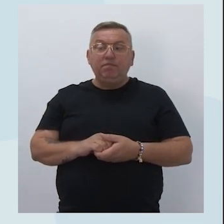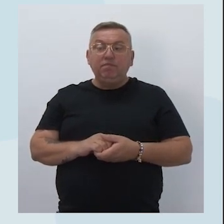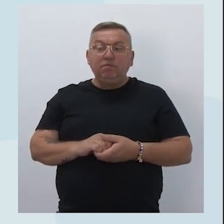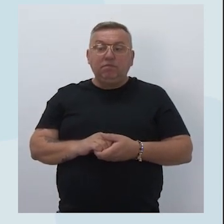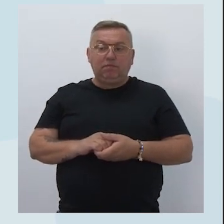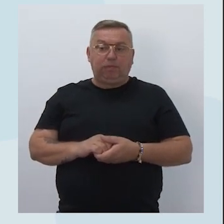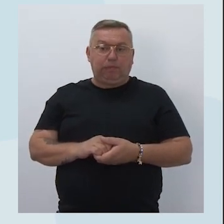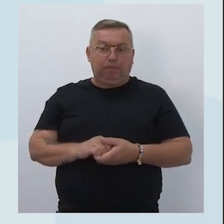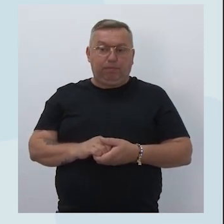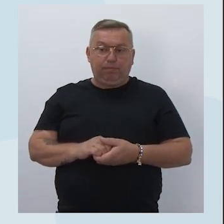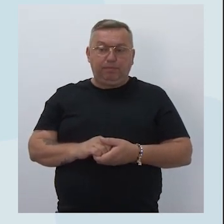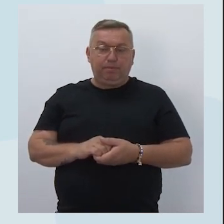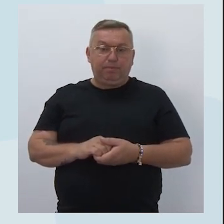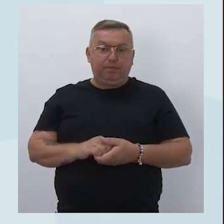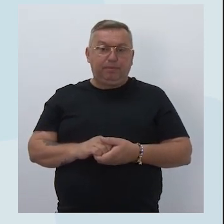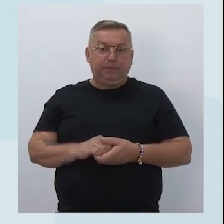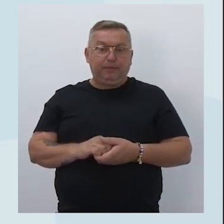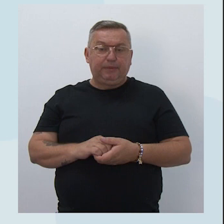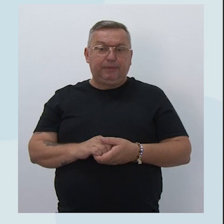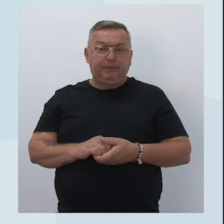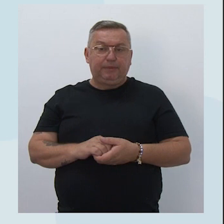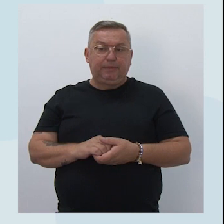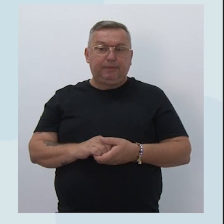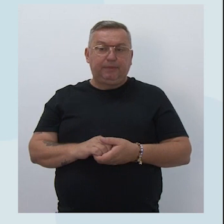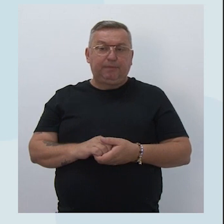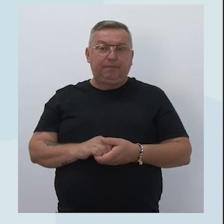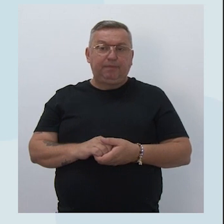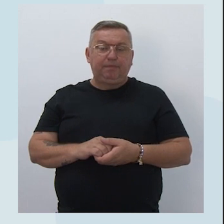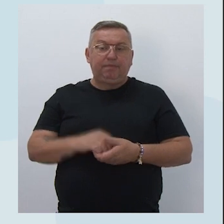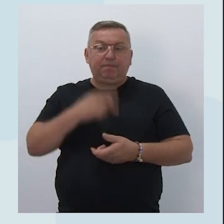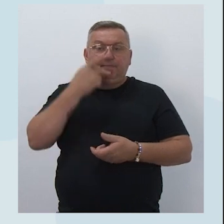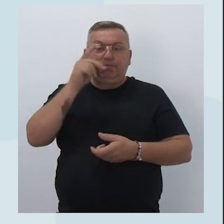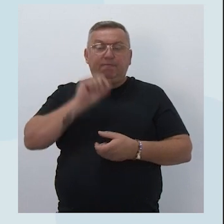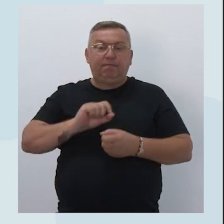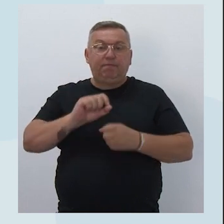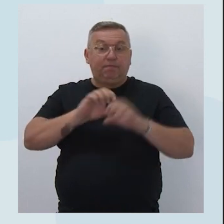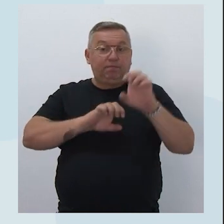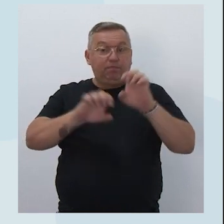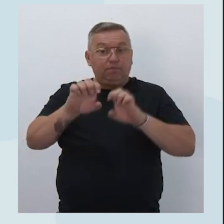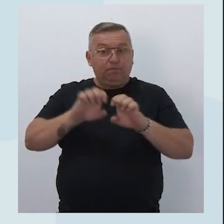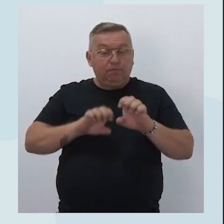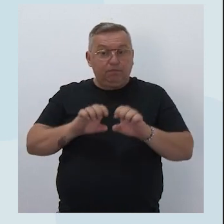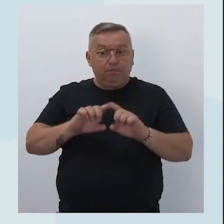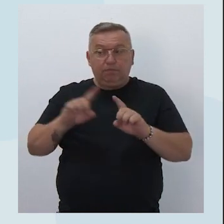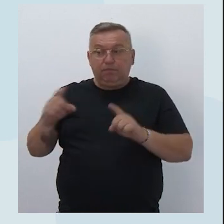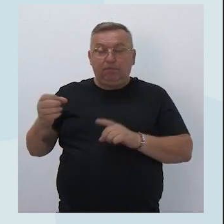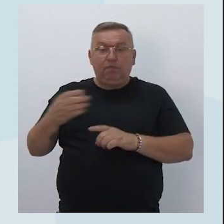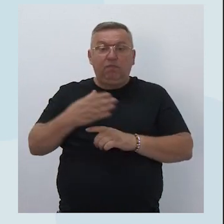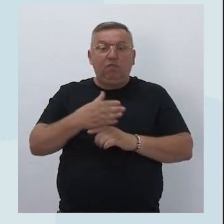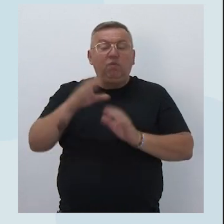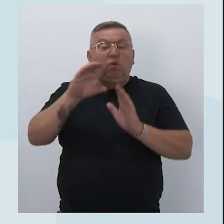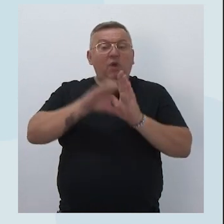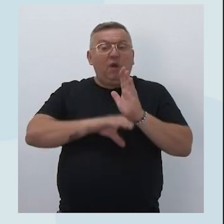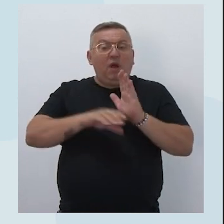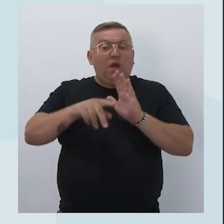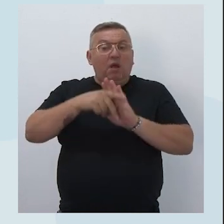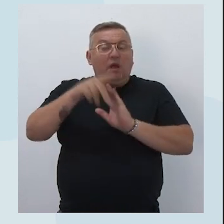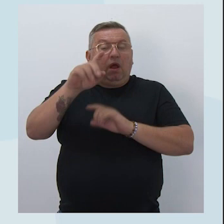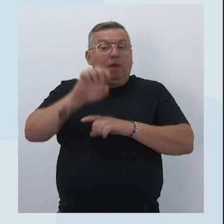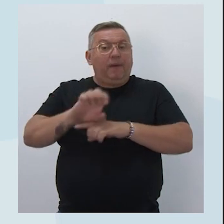Passa para mim, por favor. Então, vamos falar agora da estrutura, né, do novo currículo no estado de São